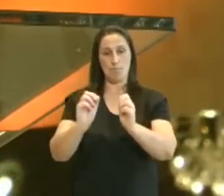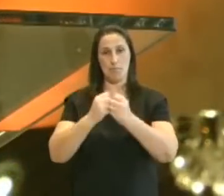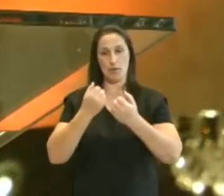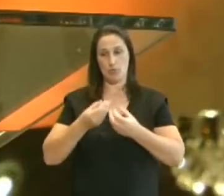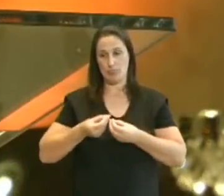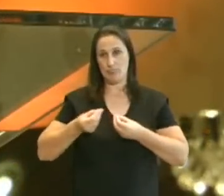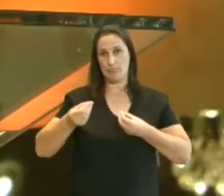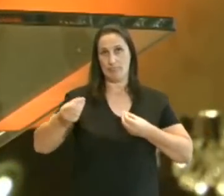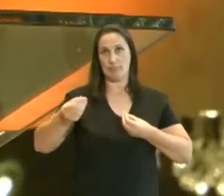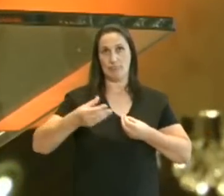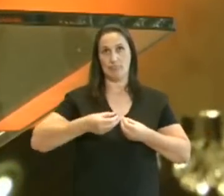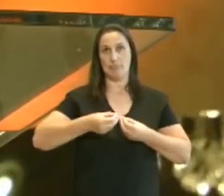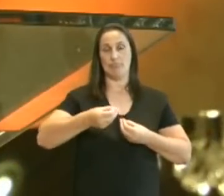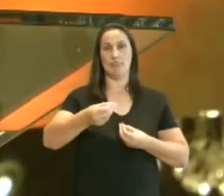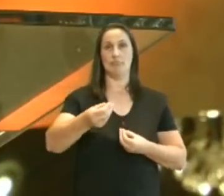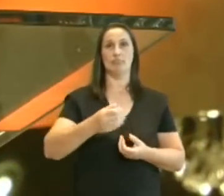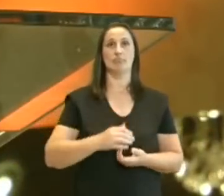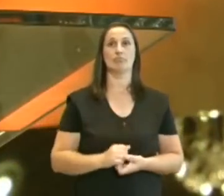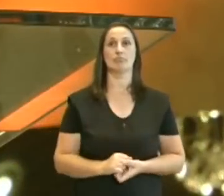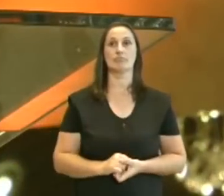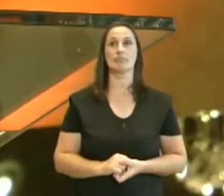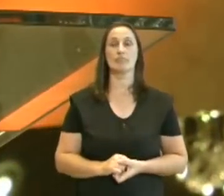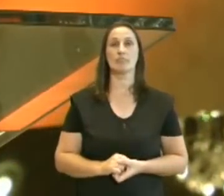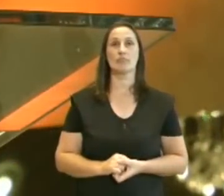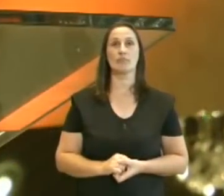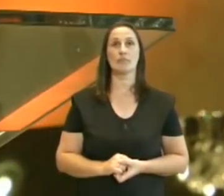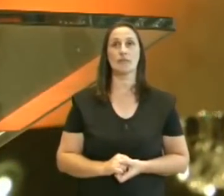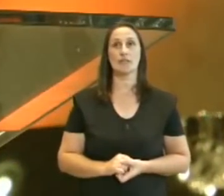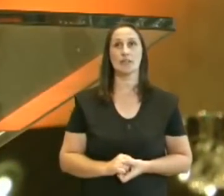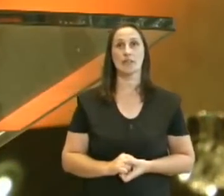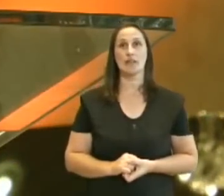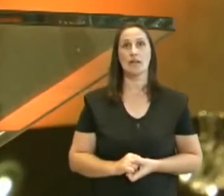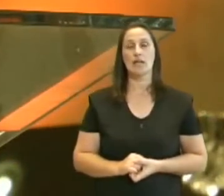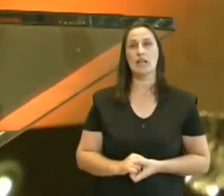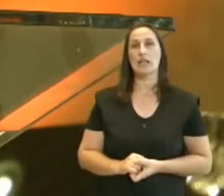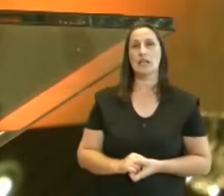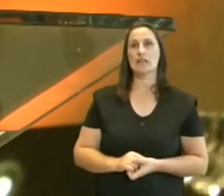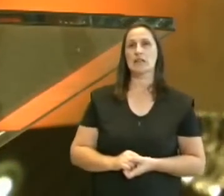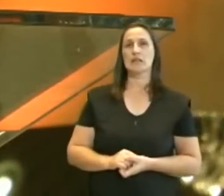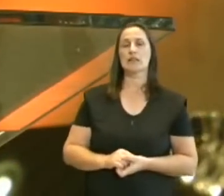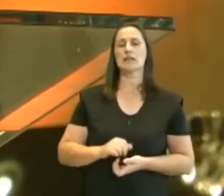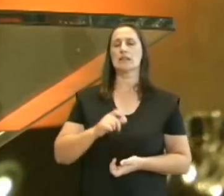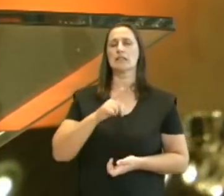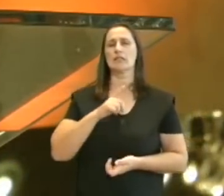verdade, aqui tem uma realidade implícita tremenda.